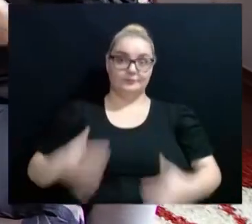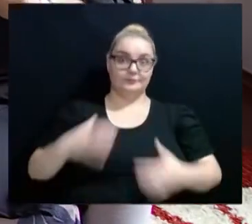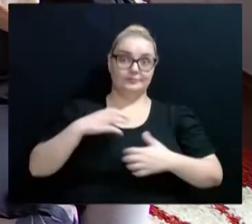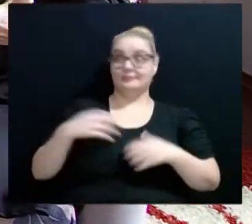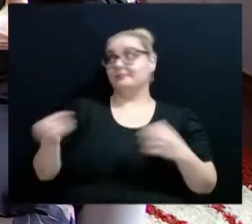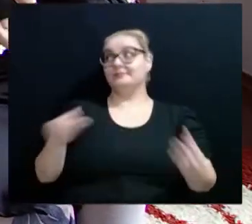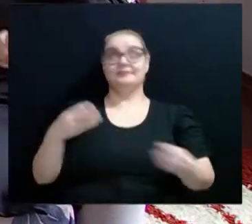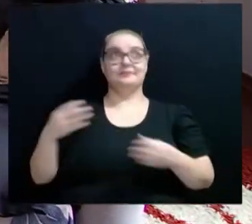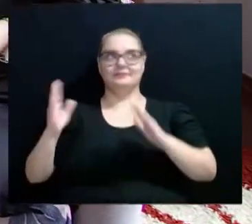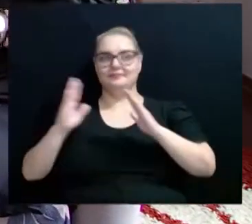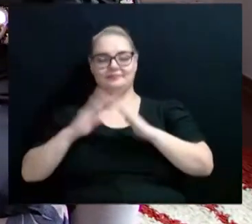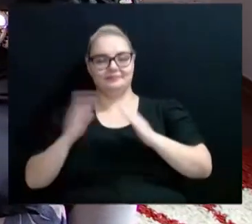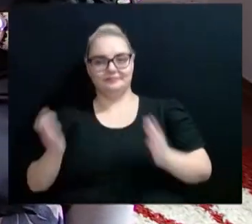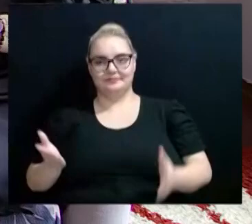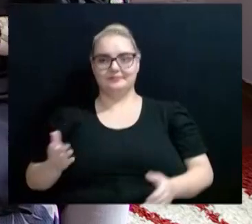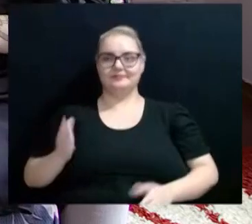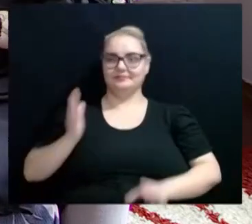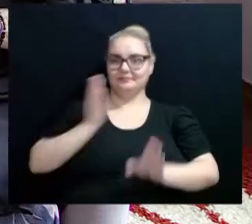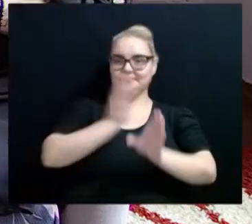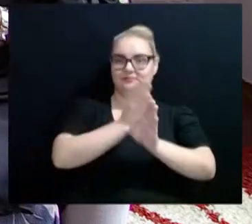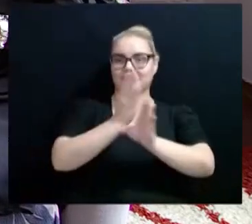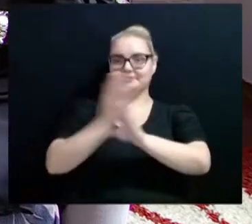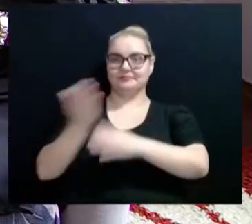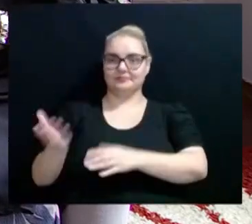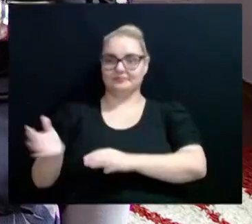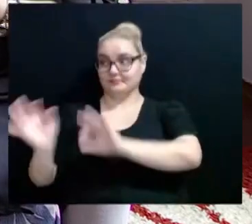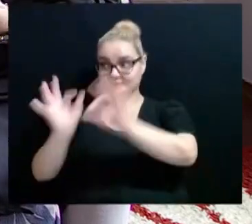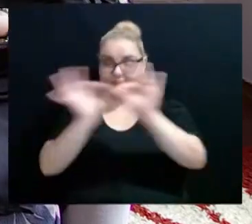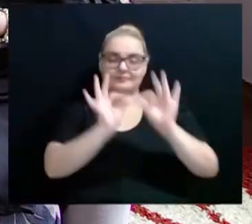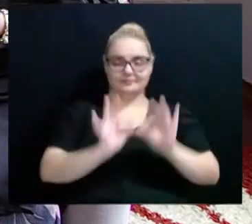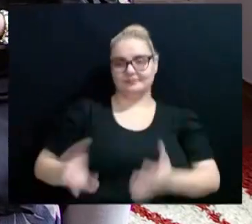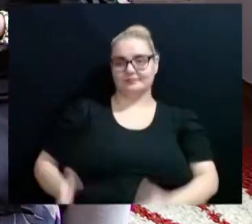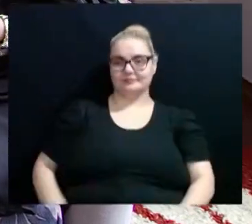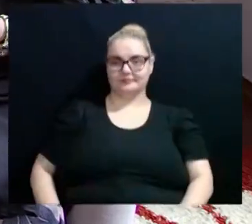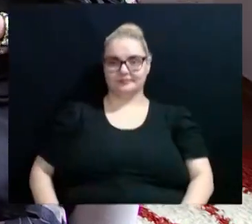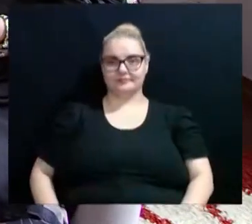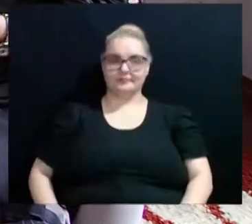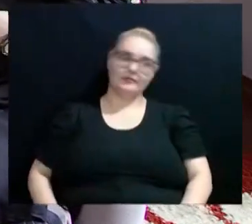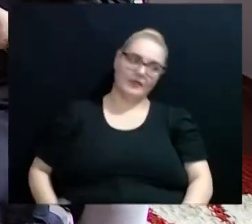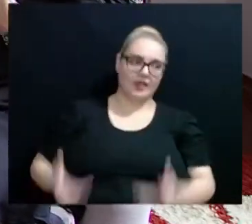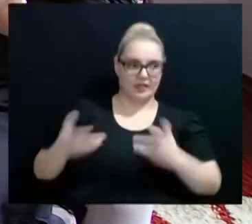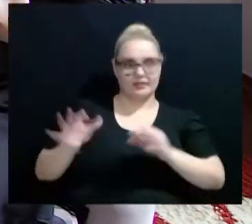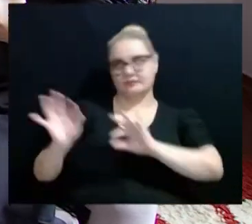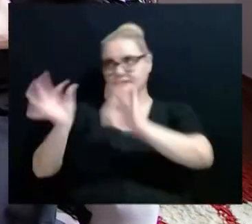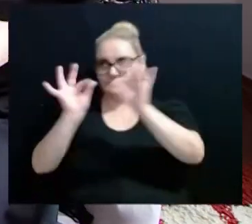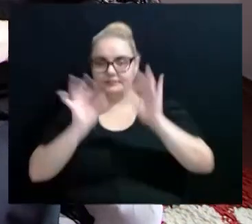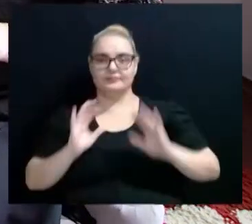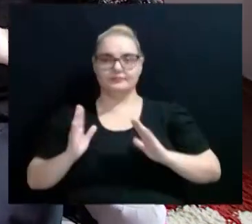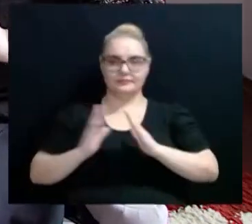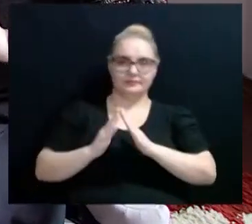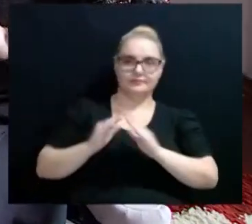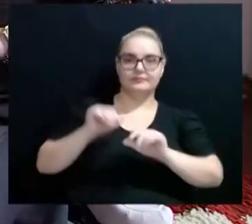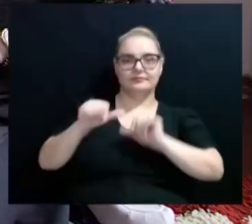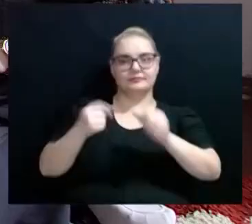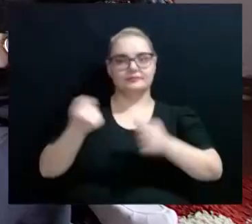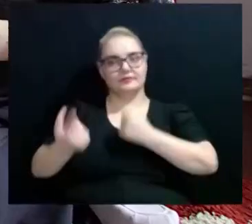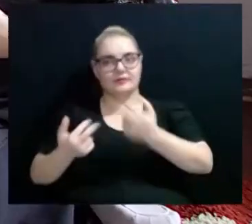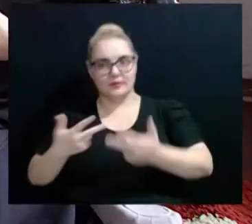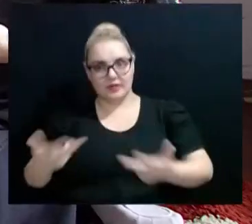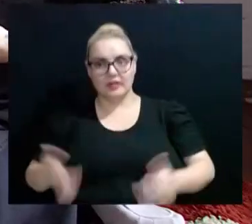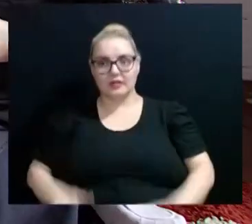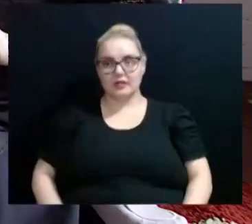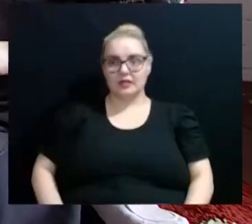sentem que querem renovar a casa, então para essa parte mais de decoração, então, quero decorar a casa, quero mudar